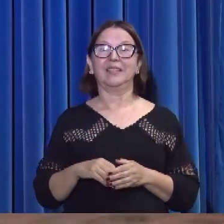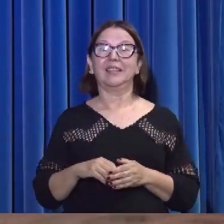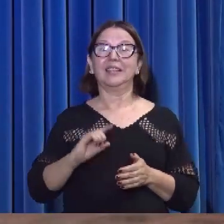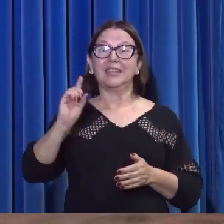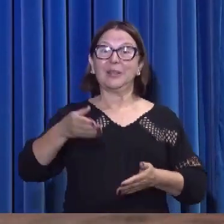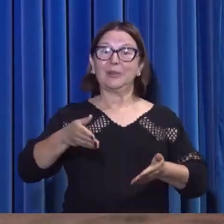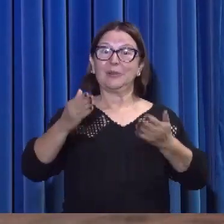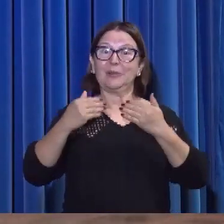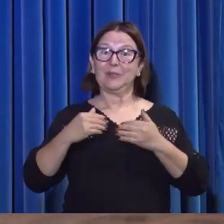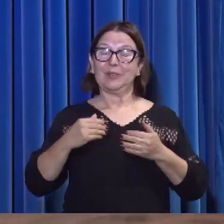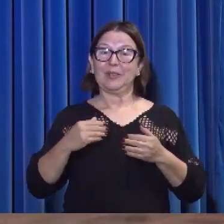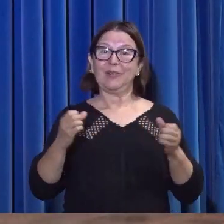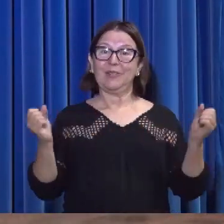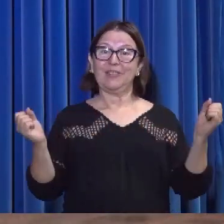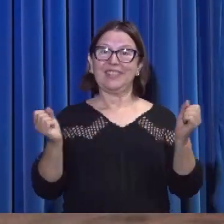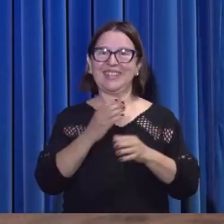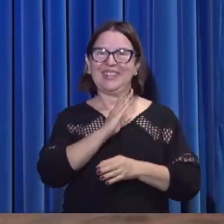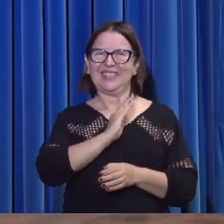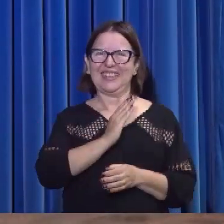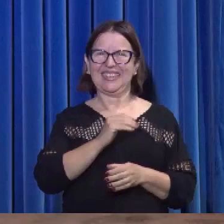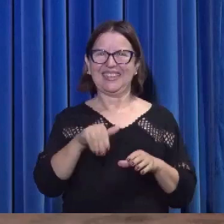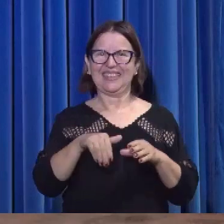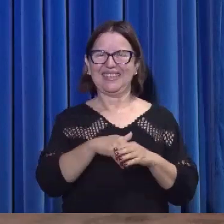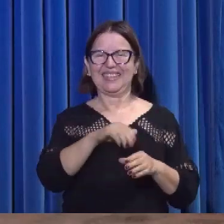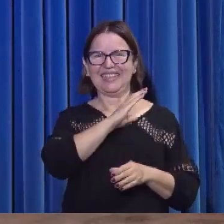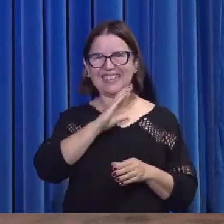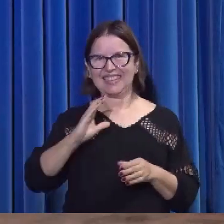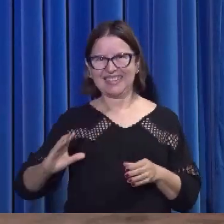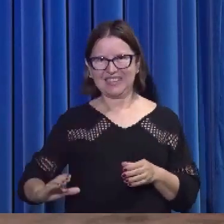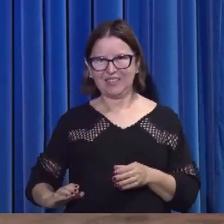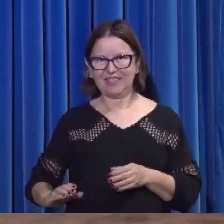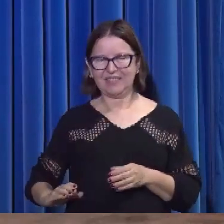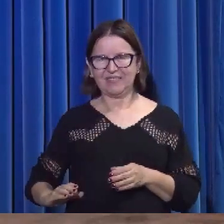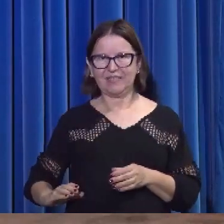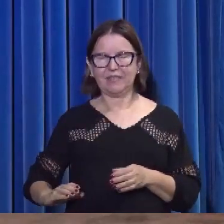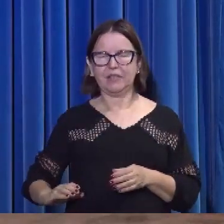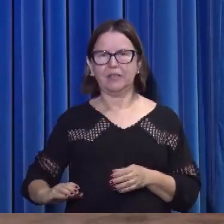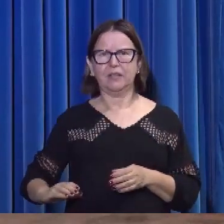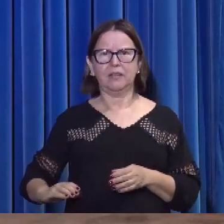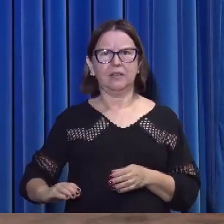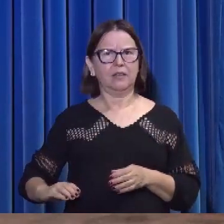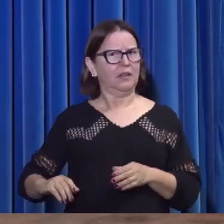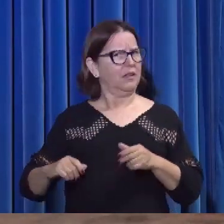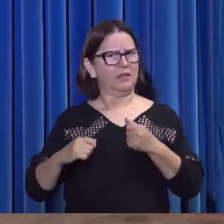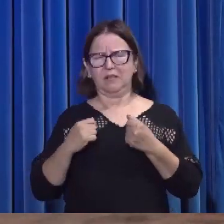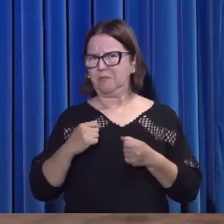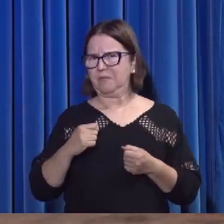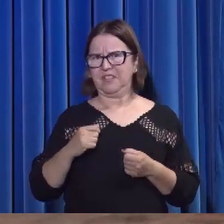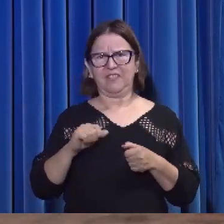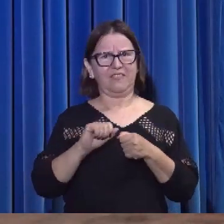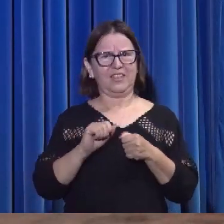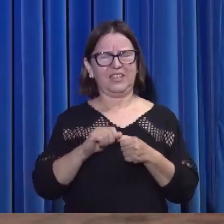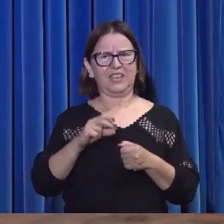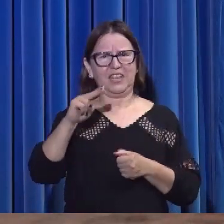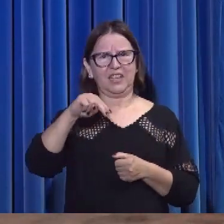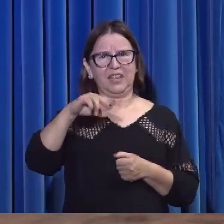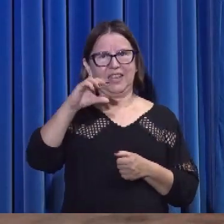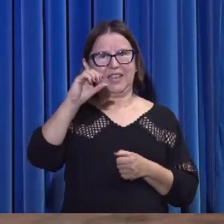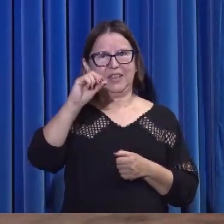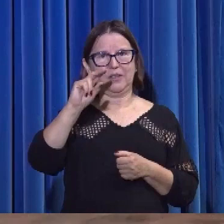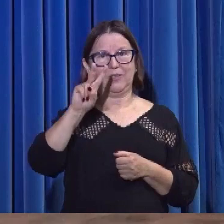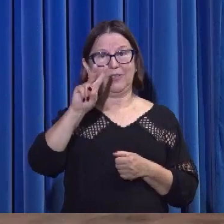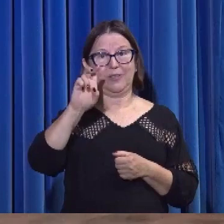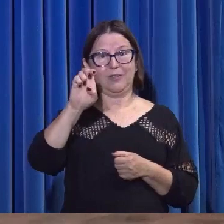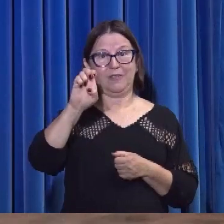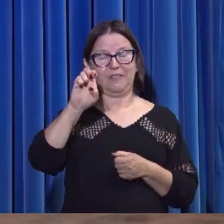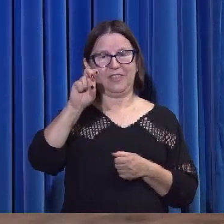para Cristo. Eu não tenho que fazer uma novena, uma promessa para perder o medo da morte.